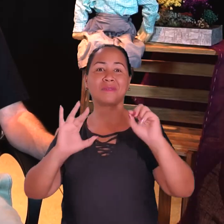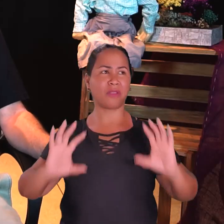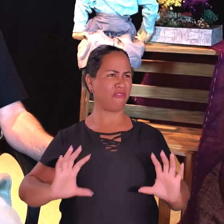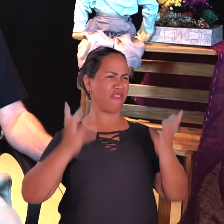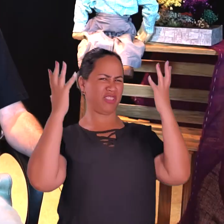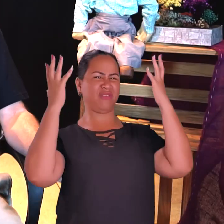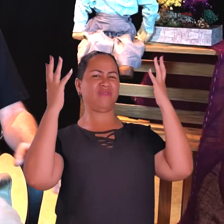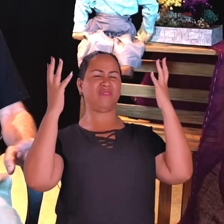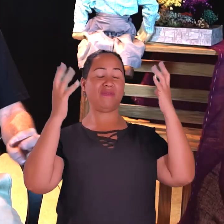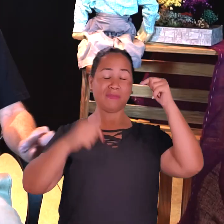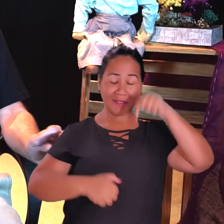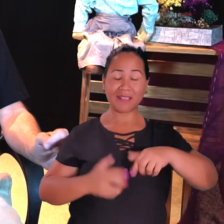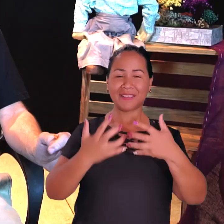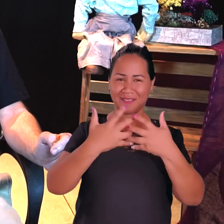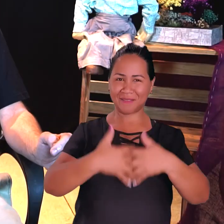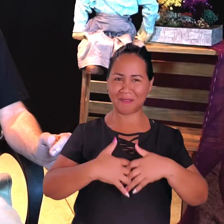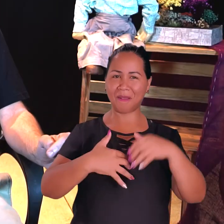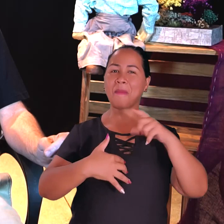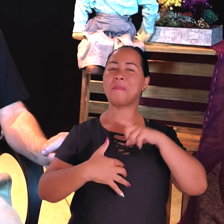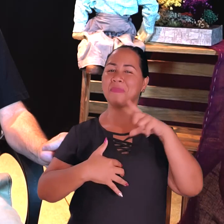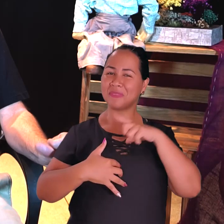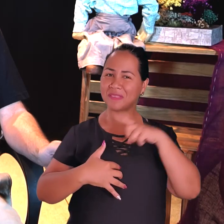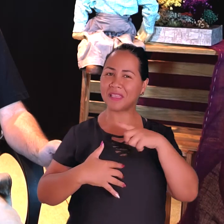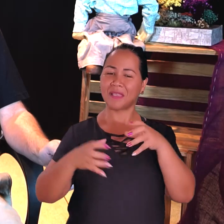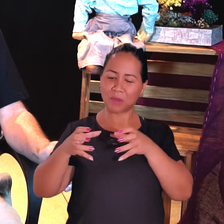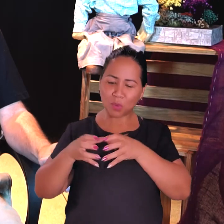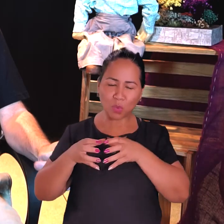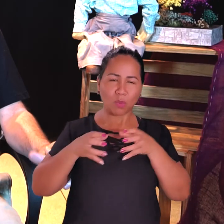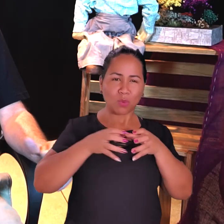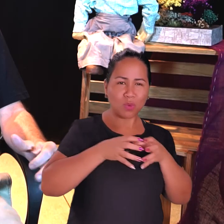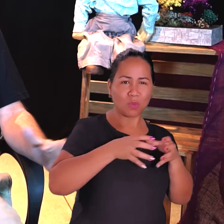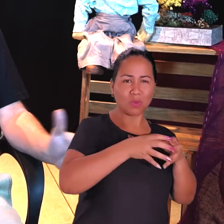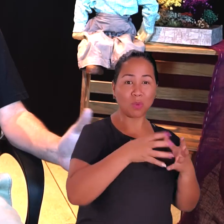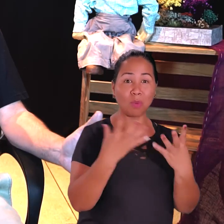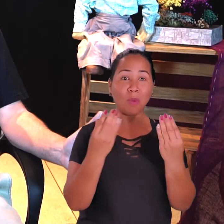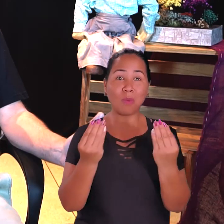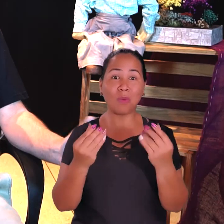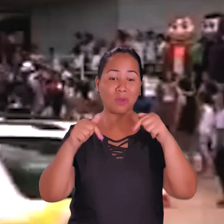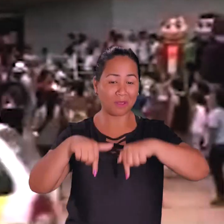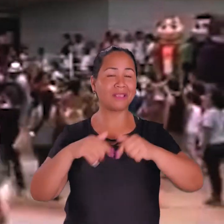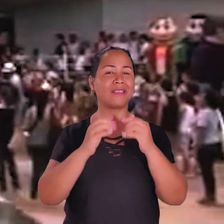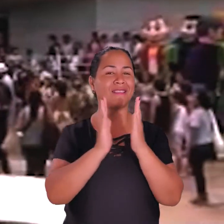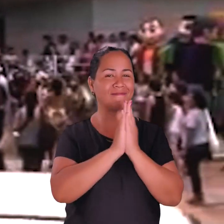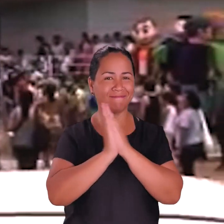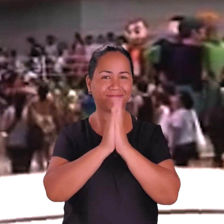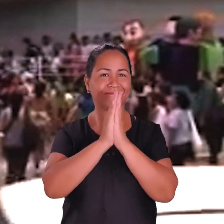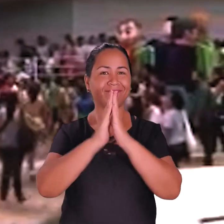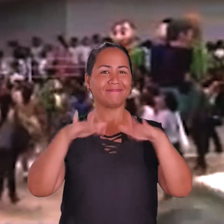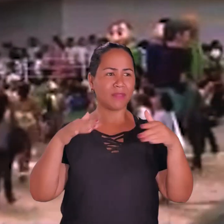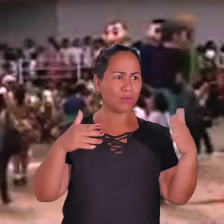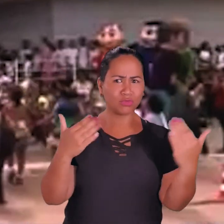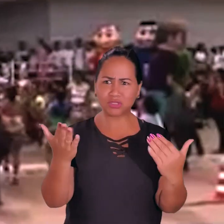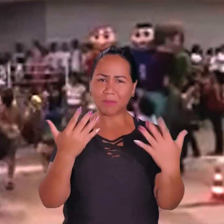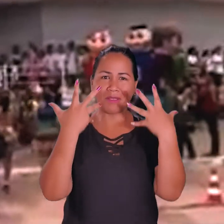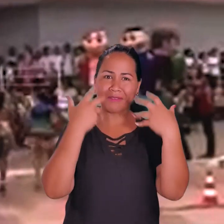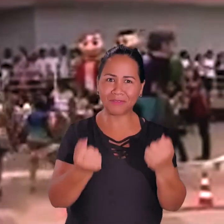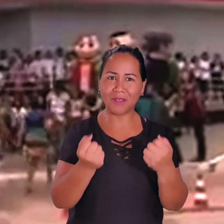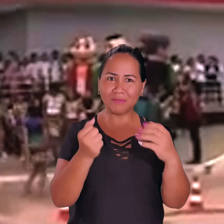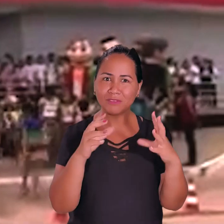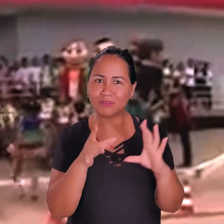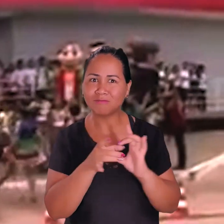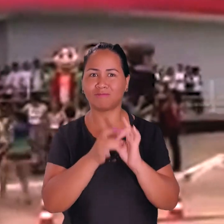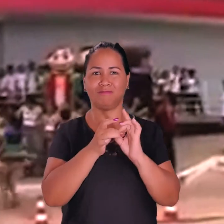Gama tem várias companhias que trabalham com bonecos. E a gente pode fazer um festival muito inspirado nessa a gente pode chamar